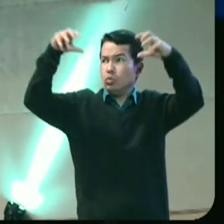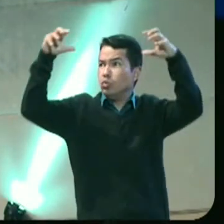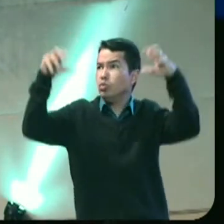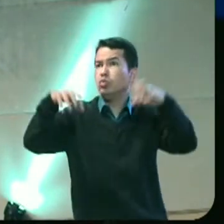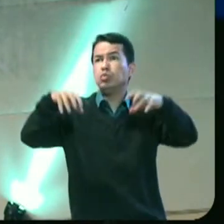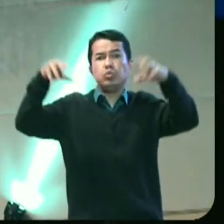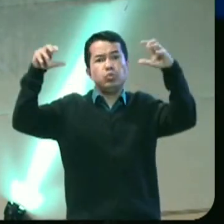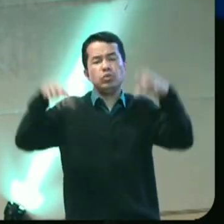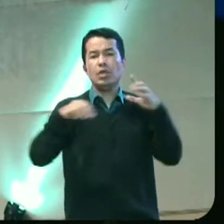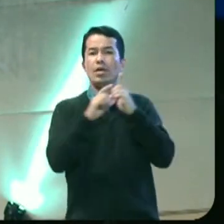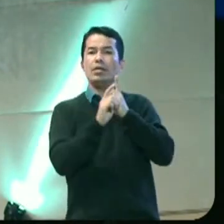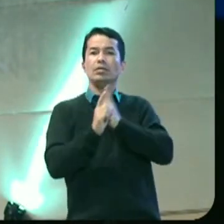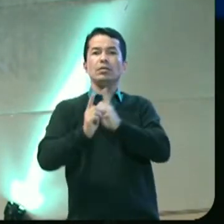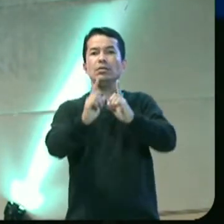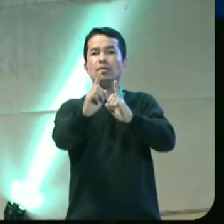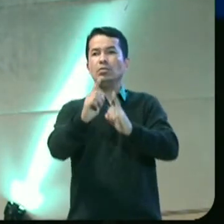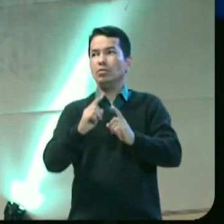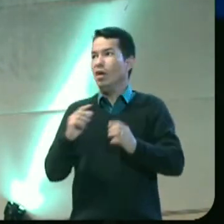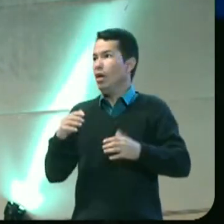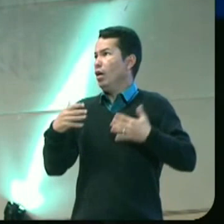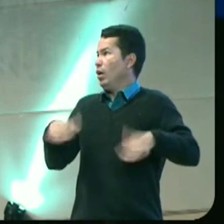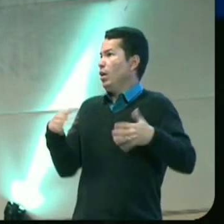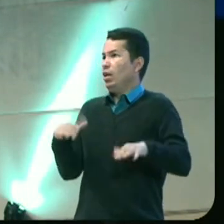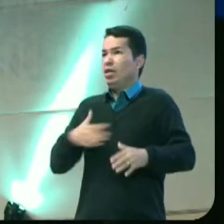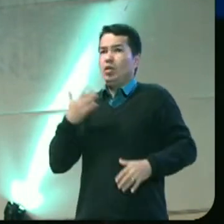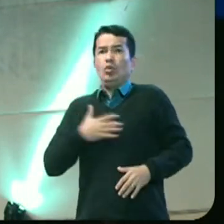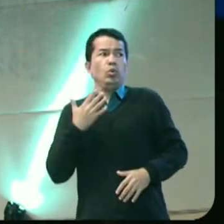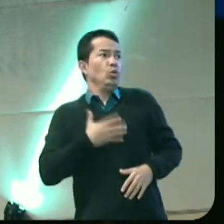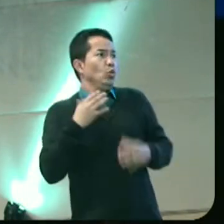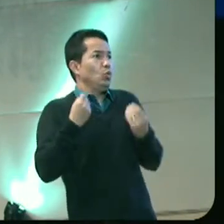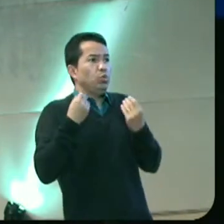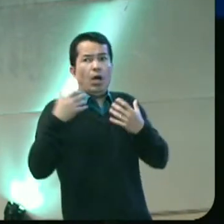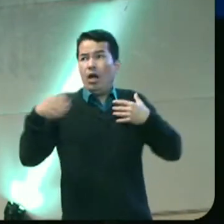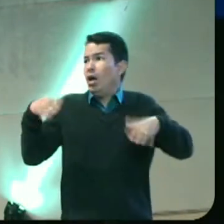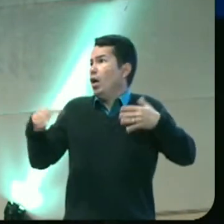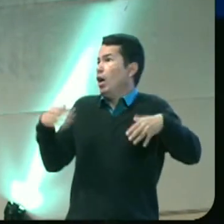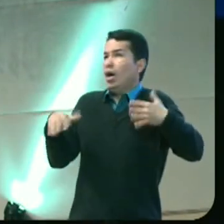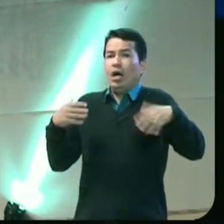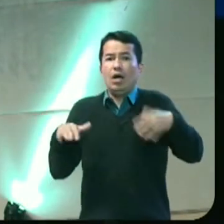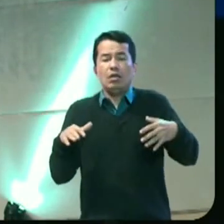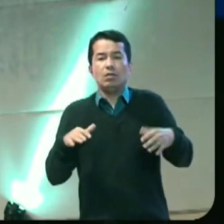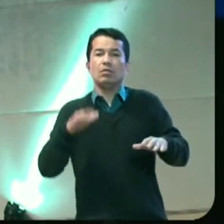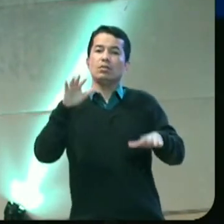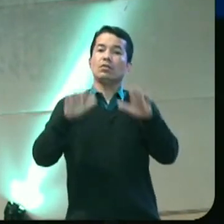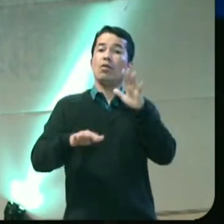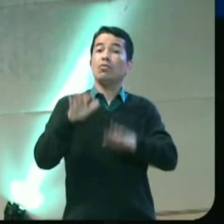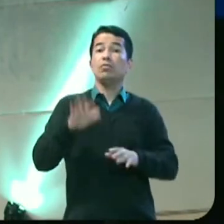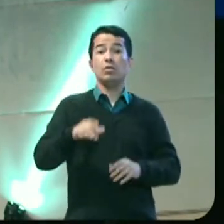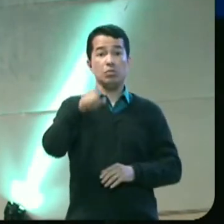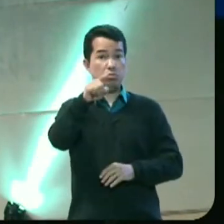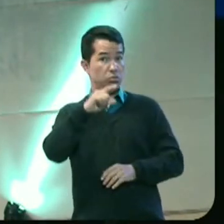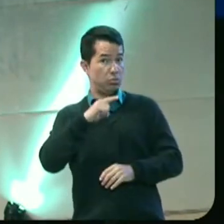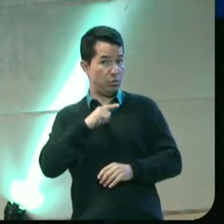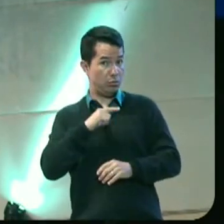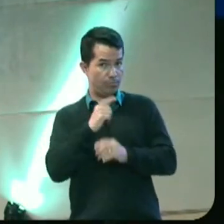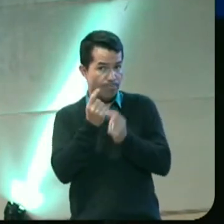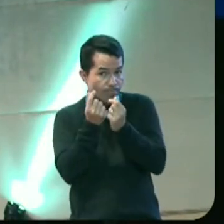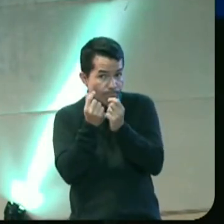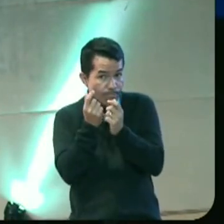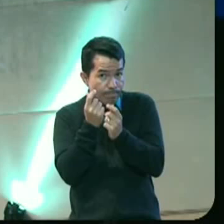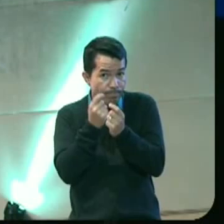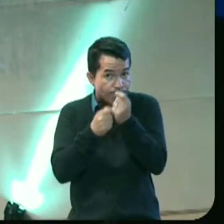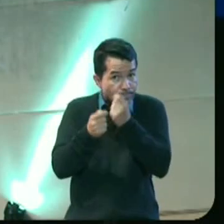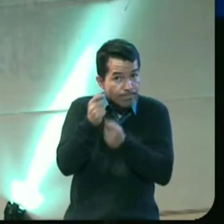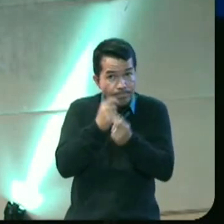E é exatamente o que a gente está sentindo. Talvez você está fazendo as contas aí, está percebendo que as coisas vão ficar